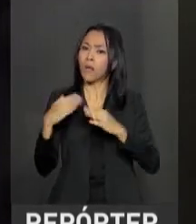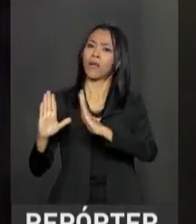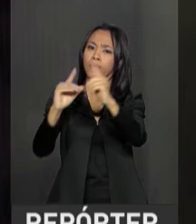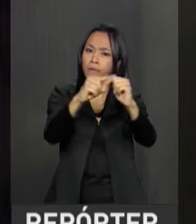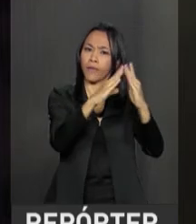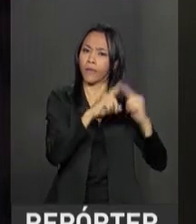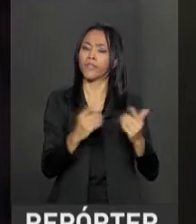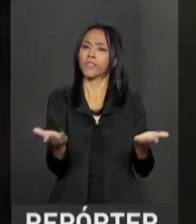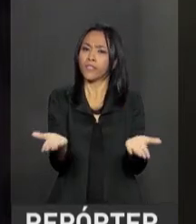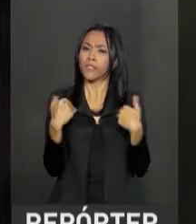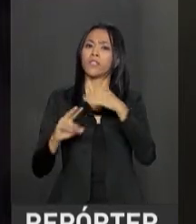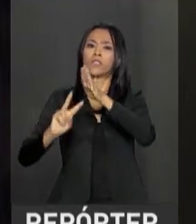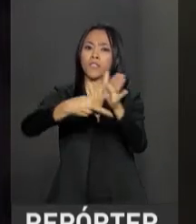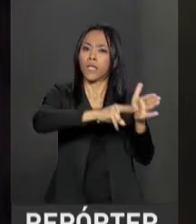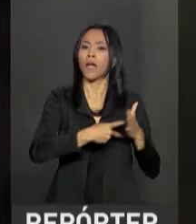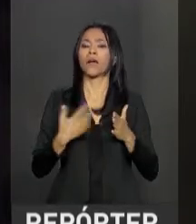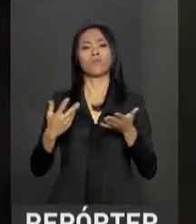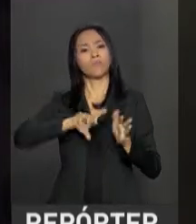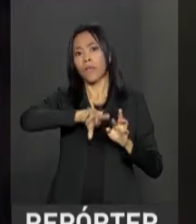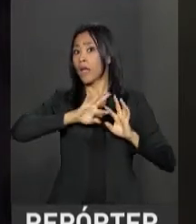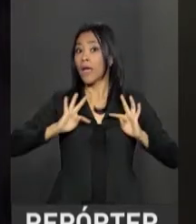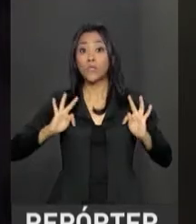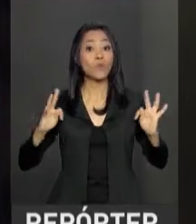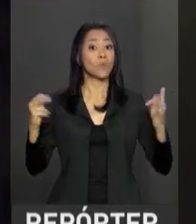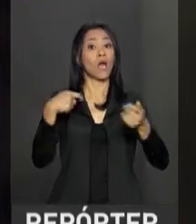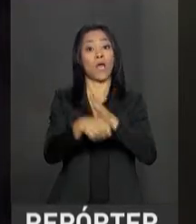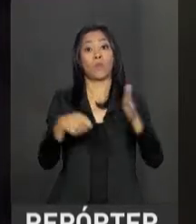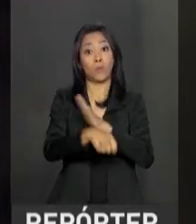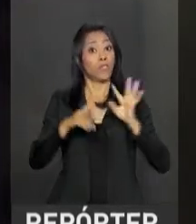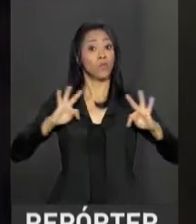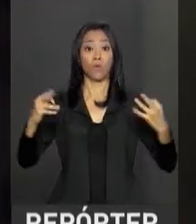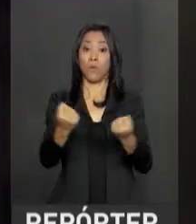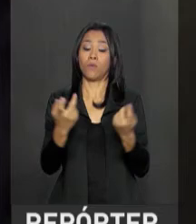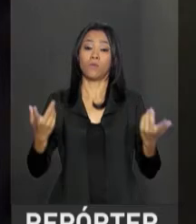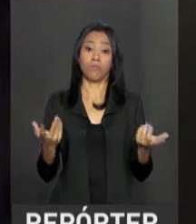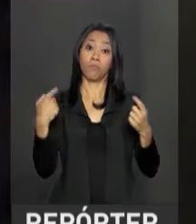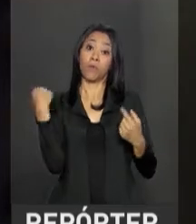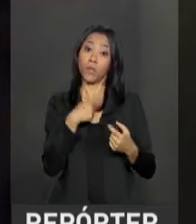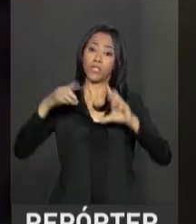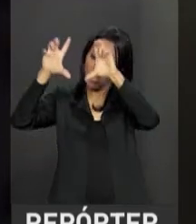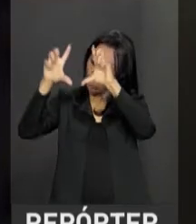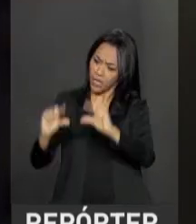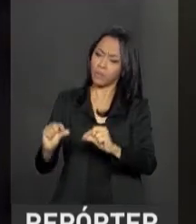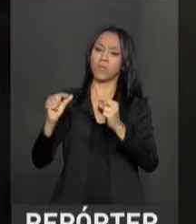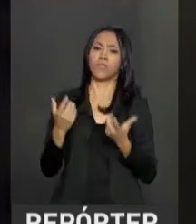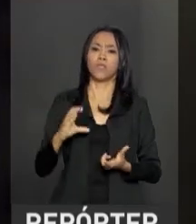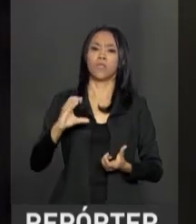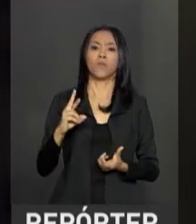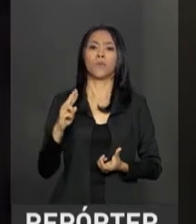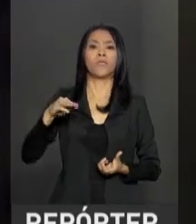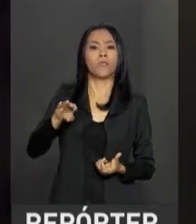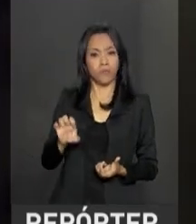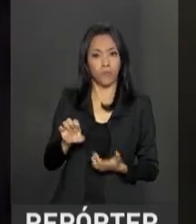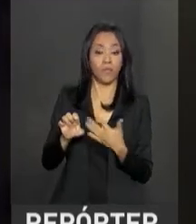indicados do partido porque essa é uma luta de todos para fazer a fonte secar a fonte do crime a fonte da violência porque nós temos que